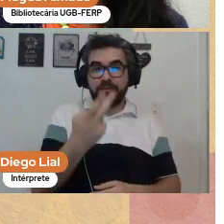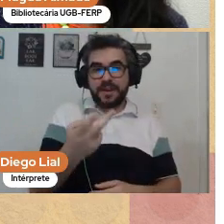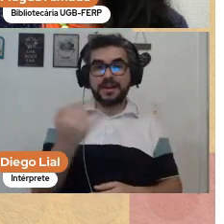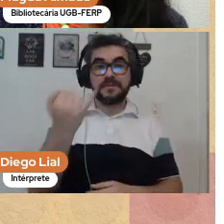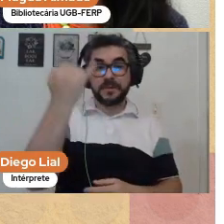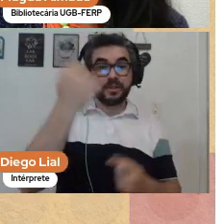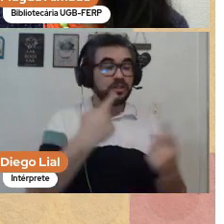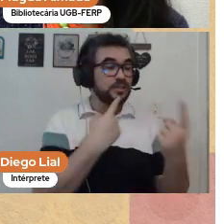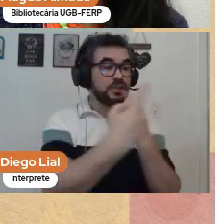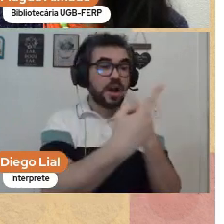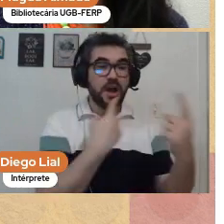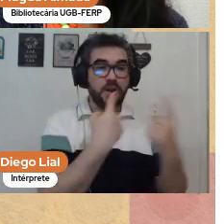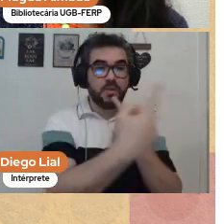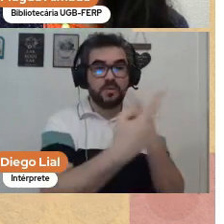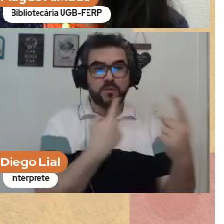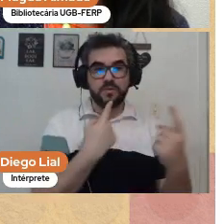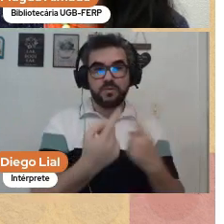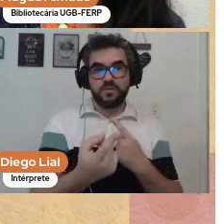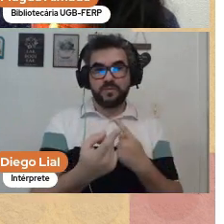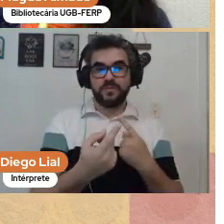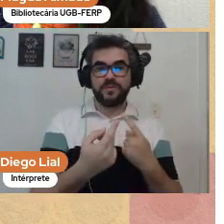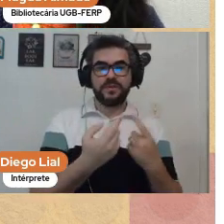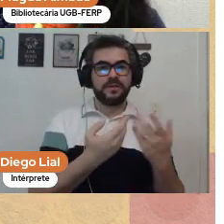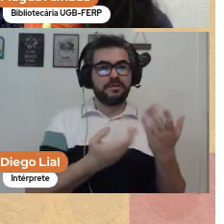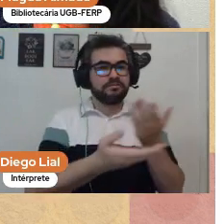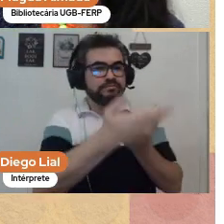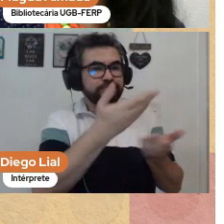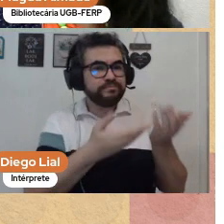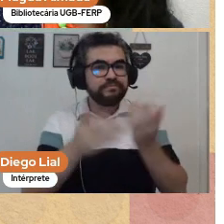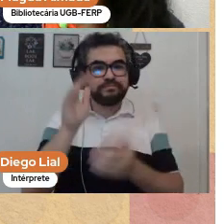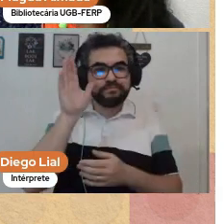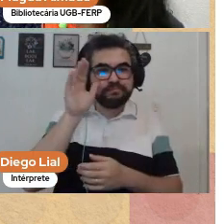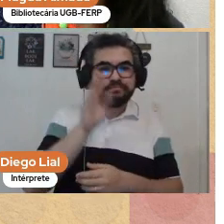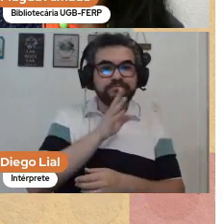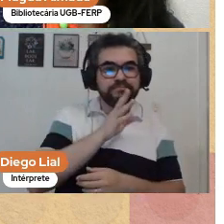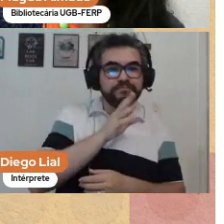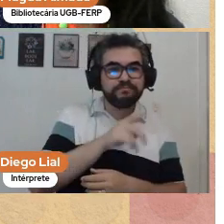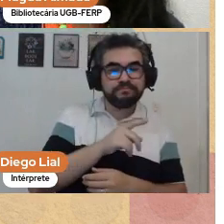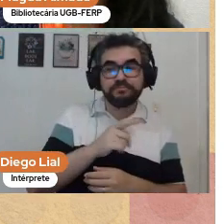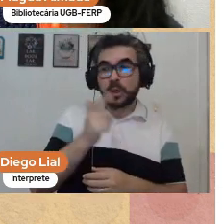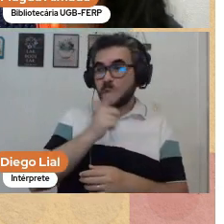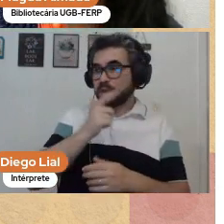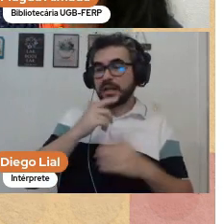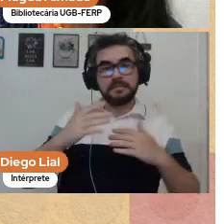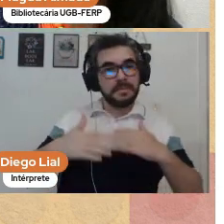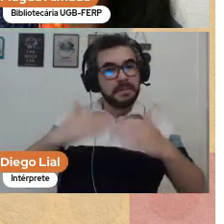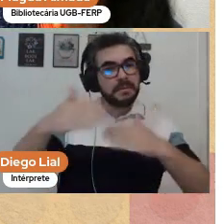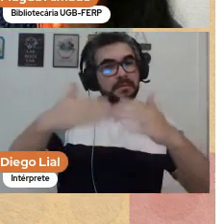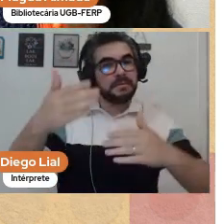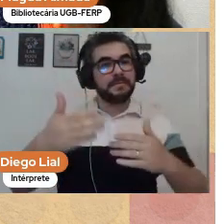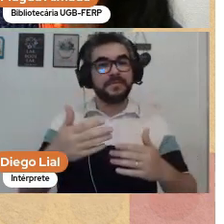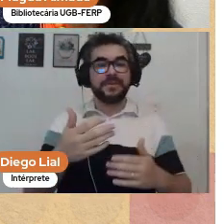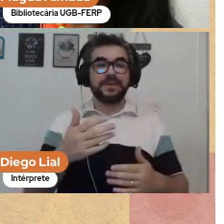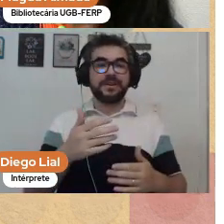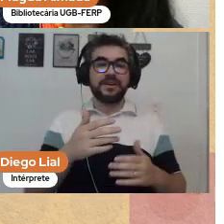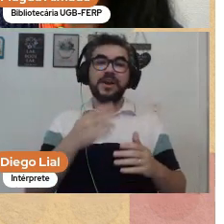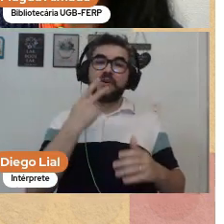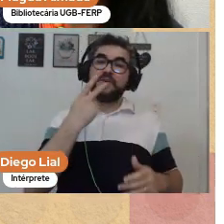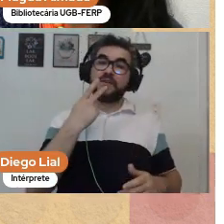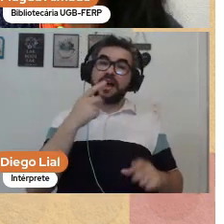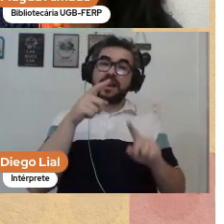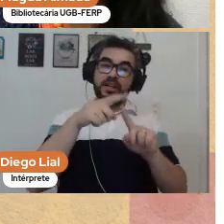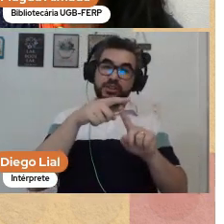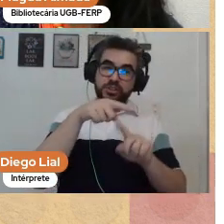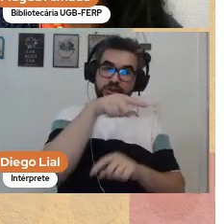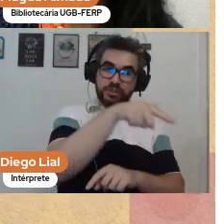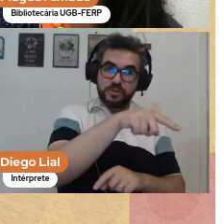é que faz avançar, né? E quando eu falo do audiovisual, é porque e não falo de outro gênero, é porque